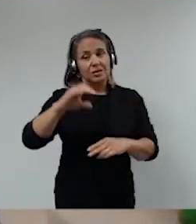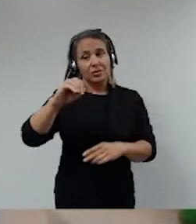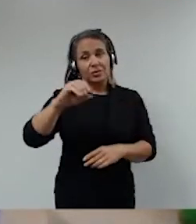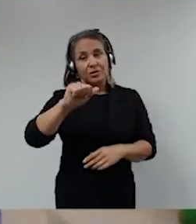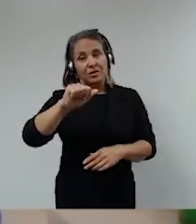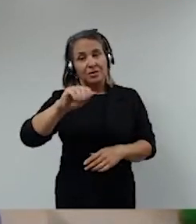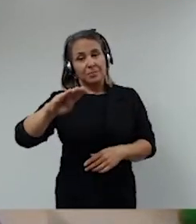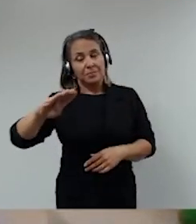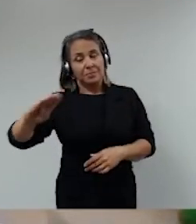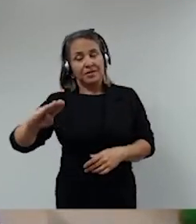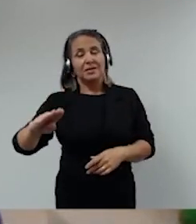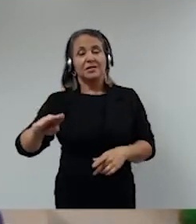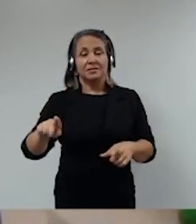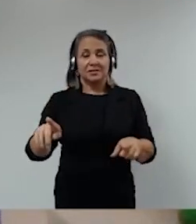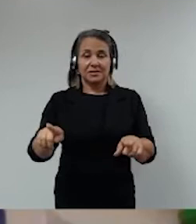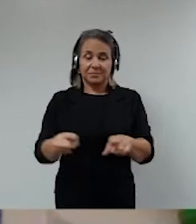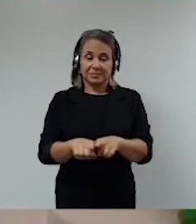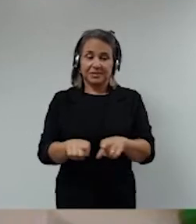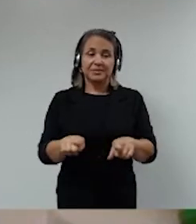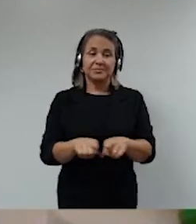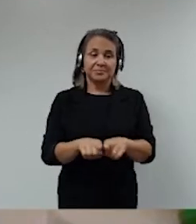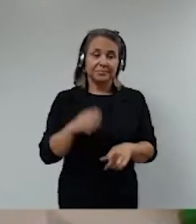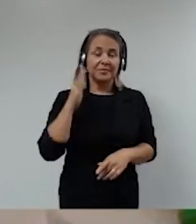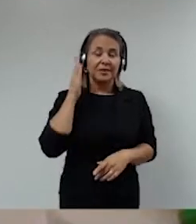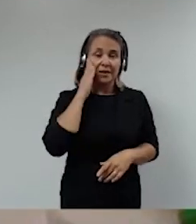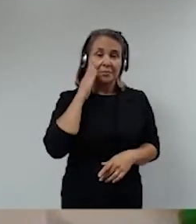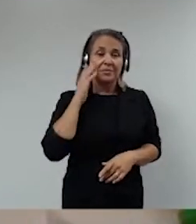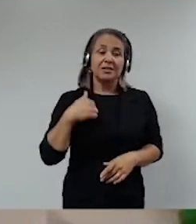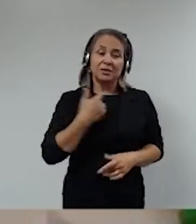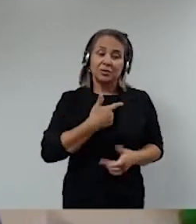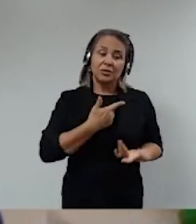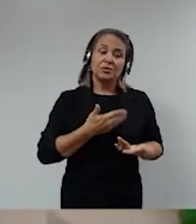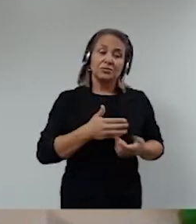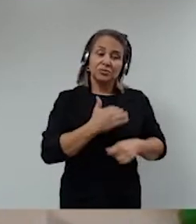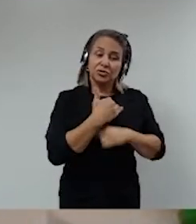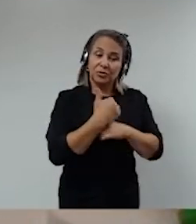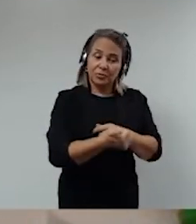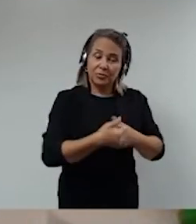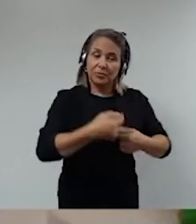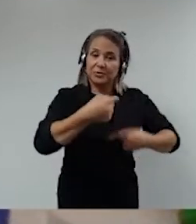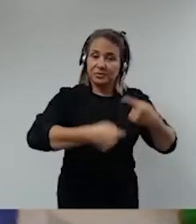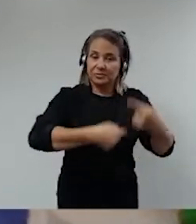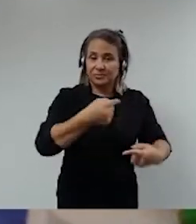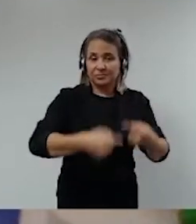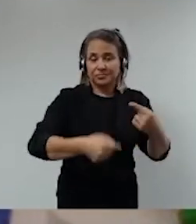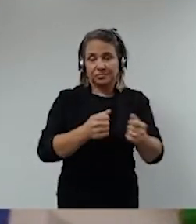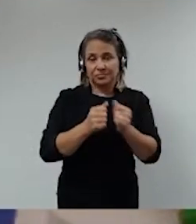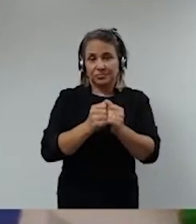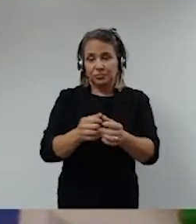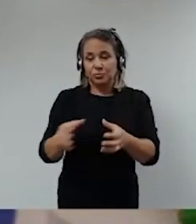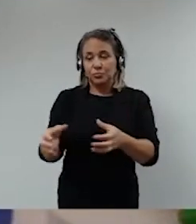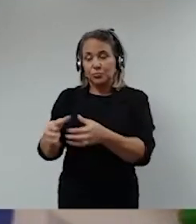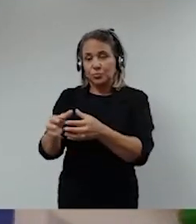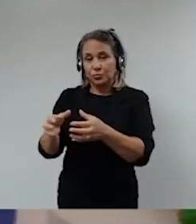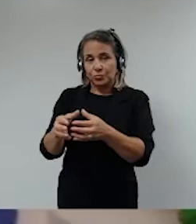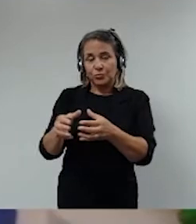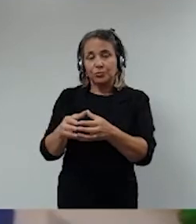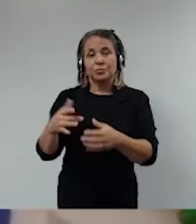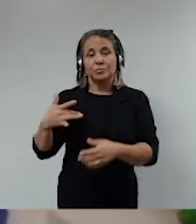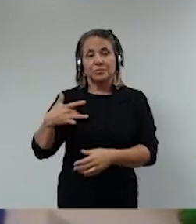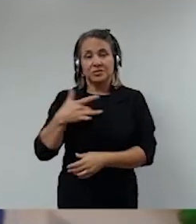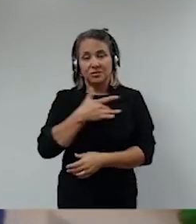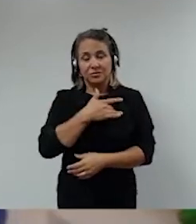a nossa Sandra Dino, nossa amiga aqui, nos convocou para uma discussão. O entendimento das comissões de Direito de